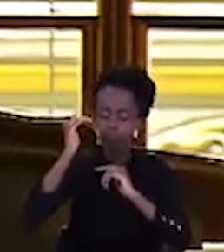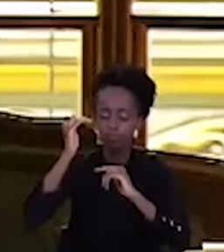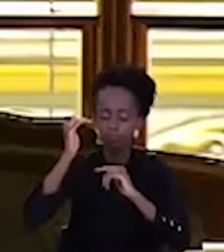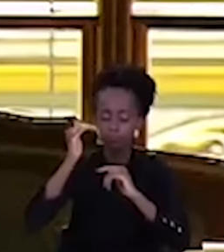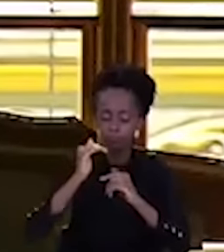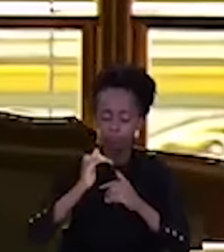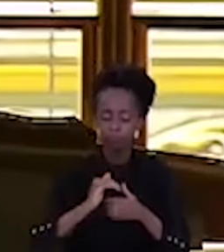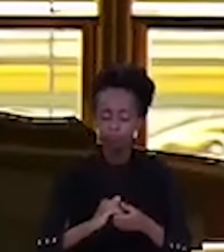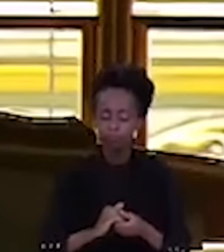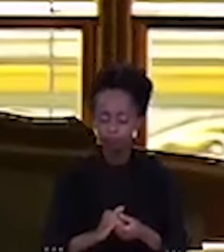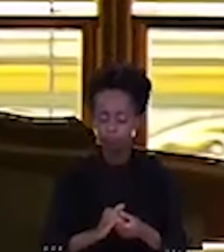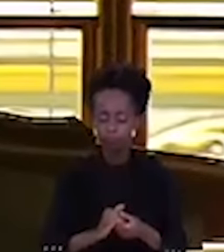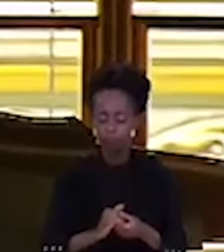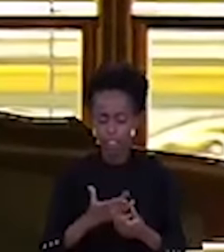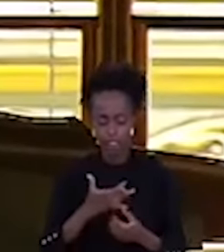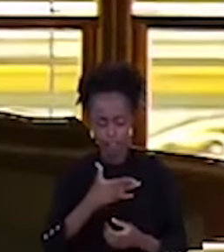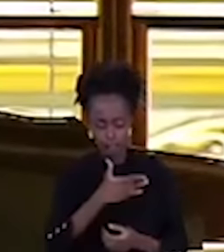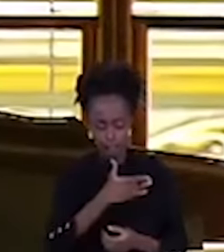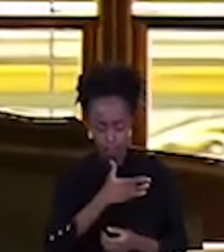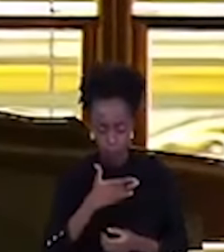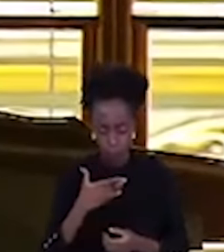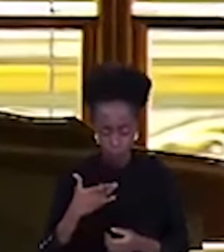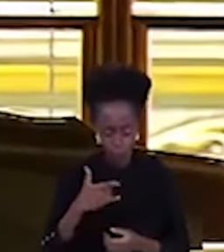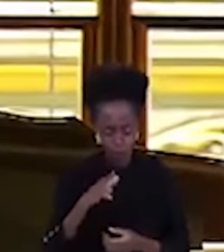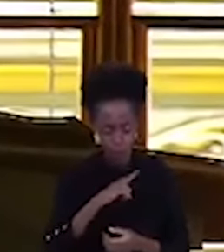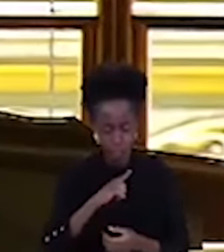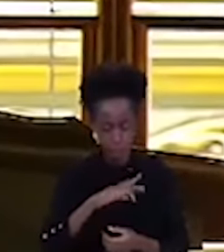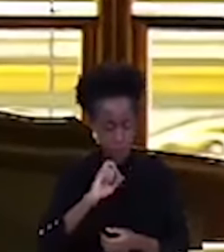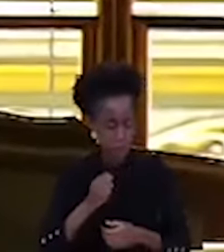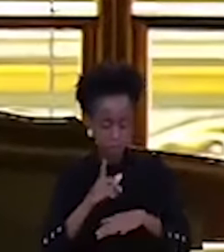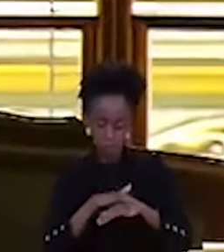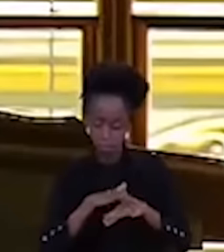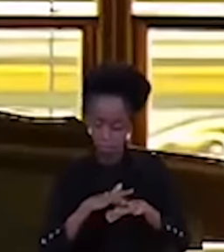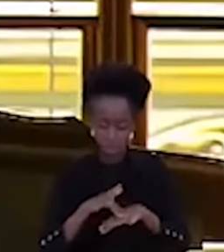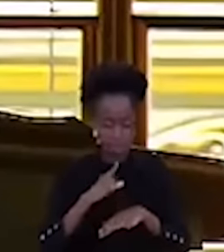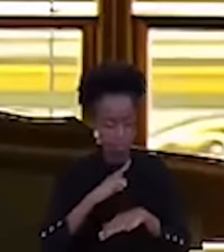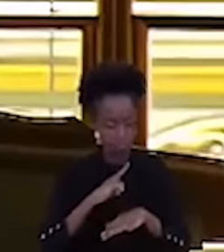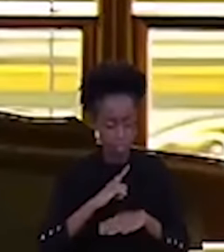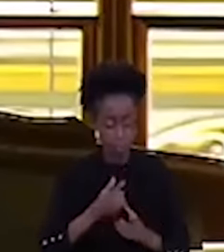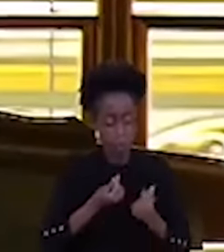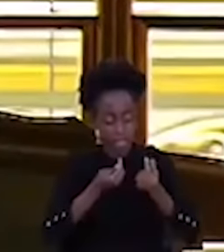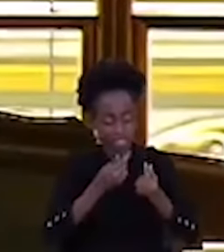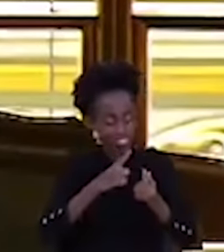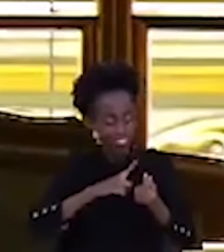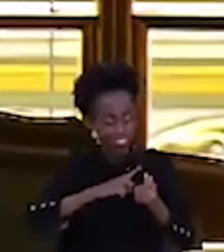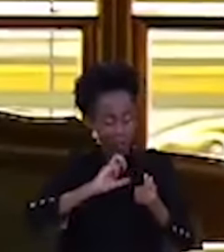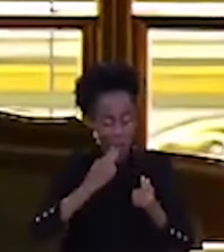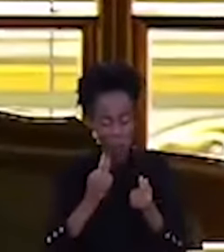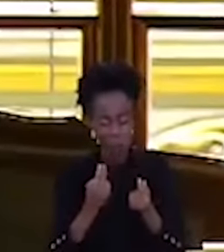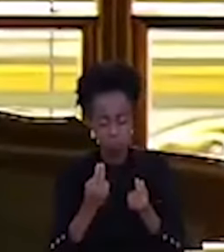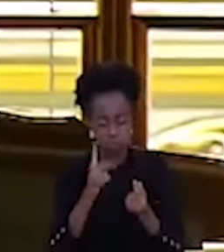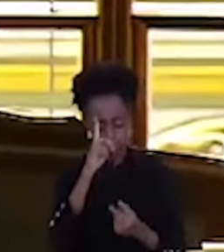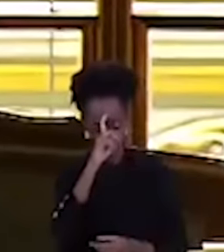coisas, na saúde ou na doença, na prosperidade ou